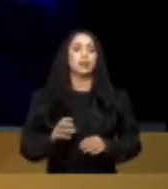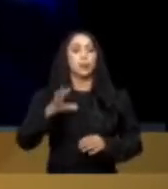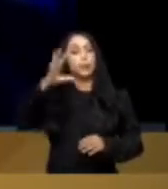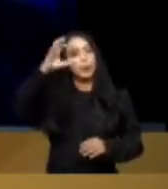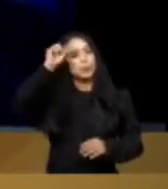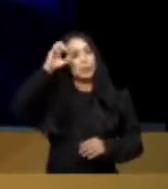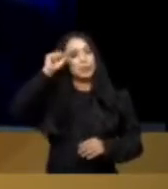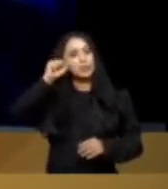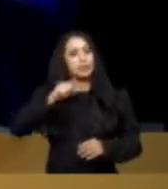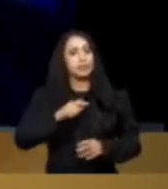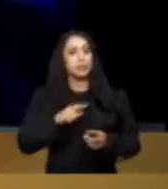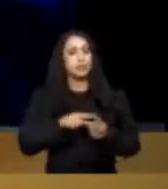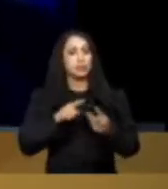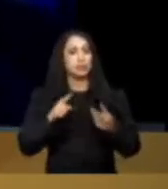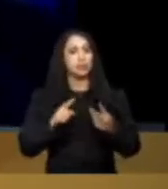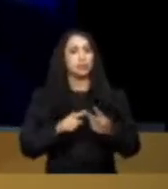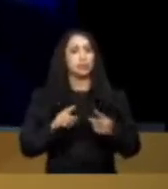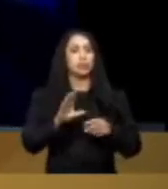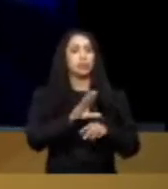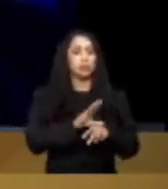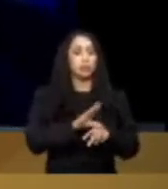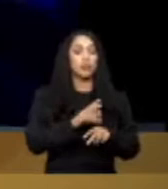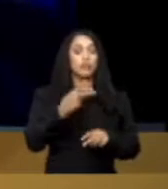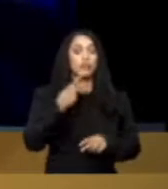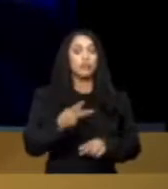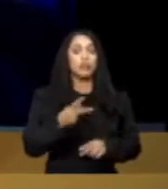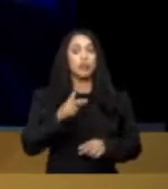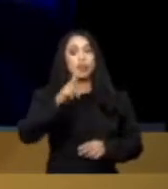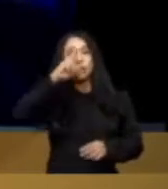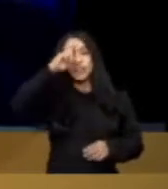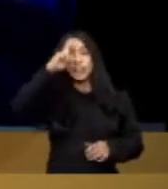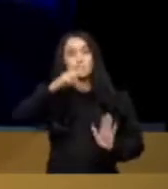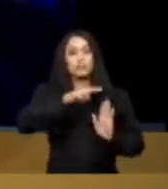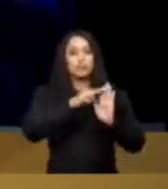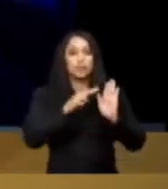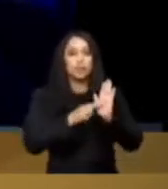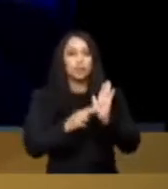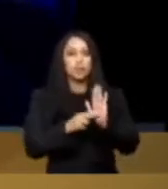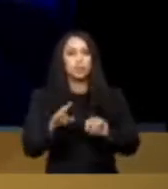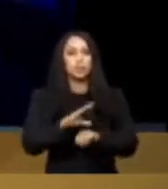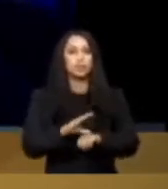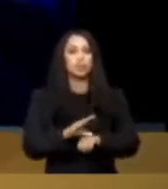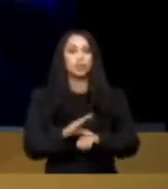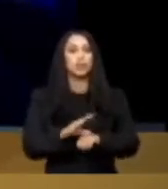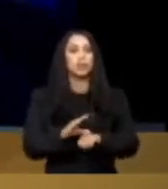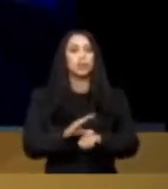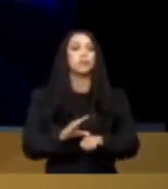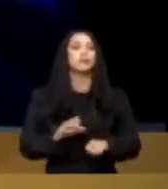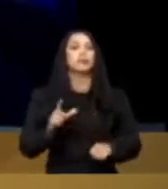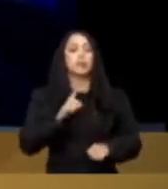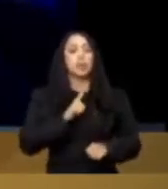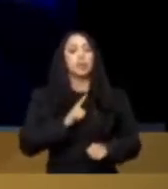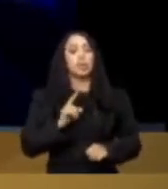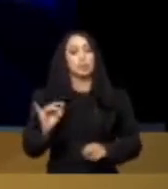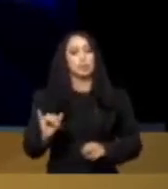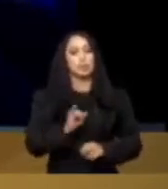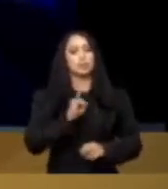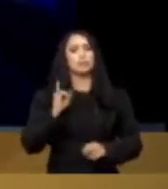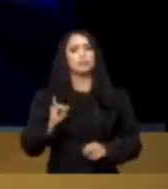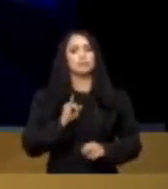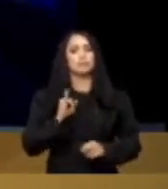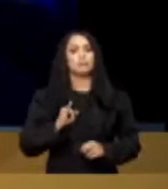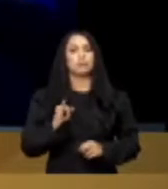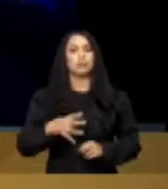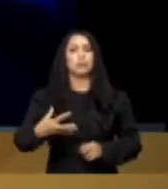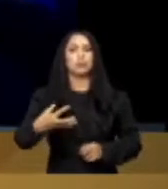constitucionalistas, Conrad Hess, que afirma que a força normativa da Constituição é tanto maior quanto se alie